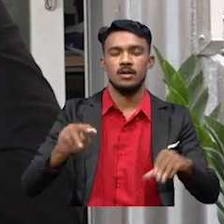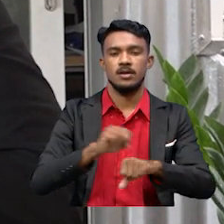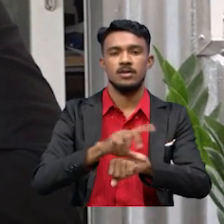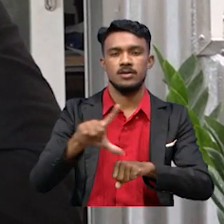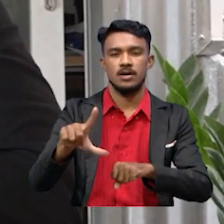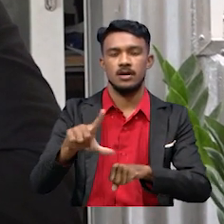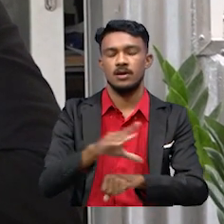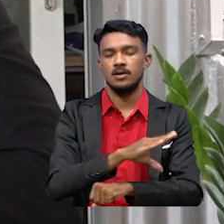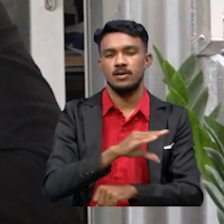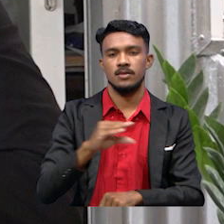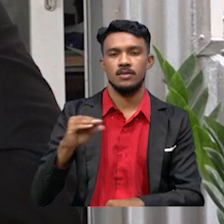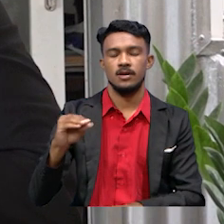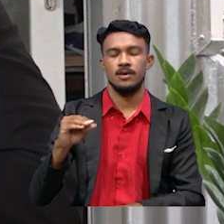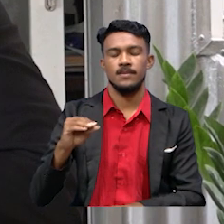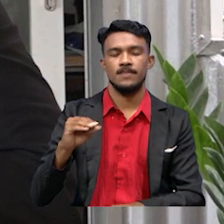E